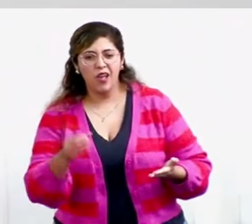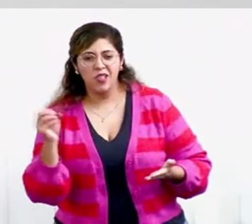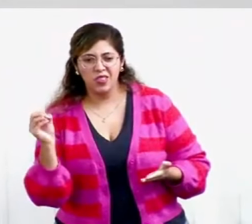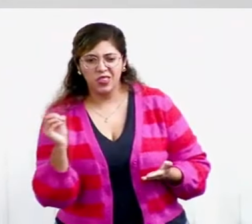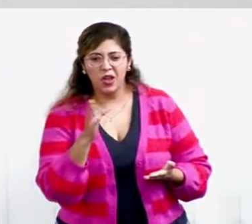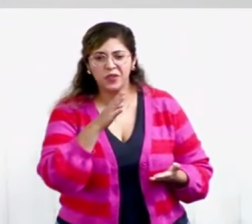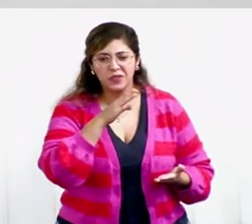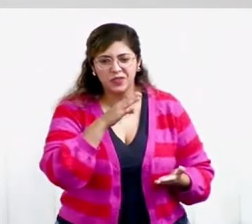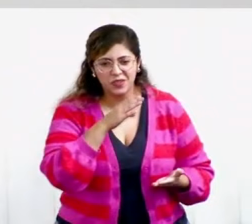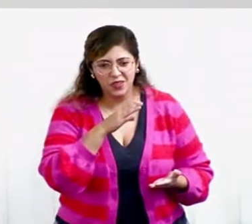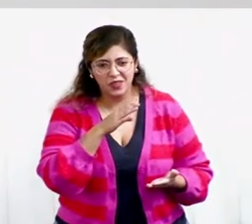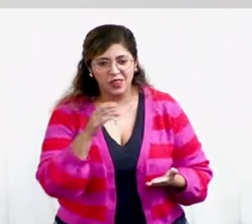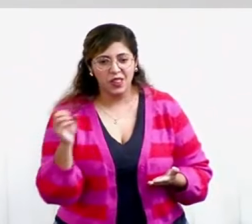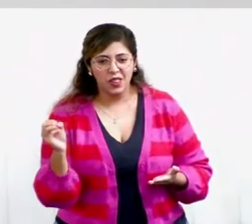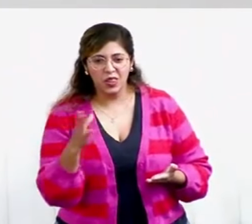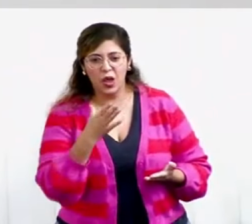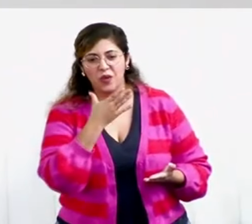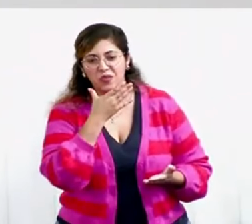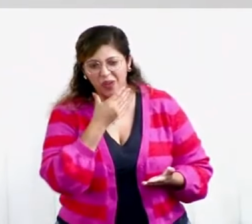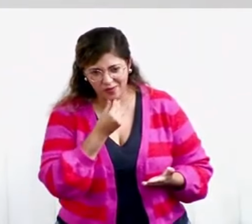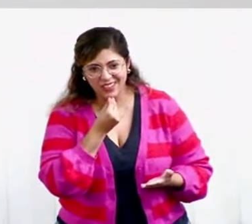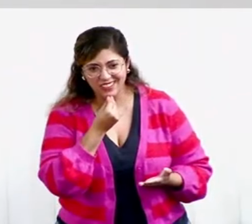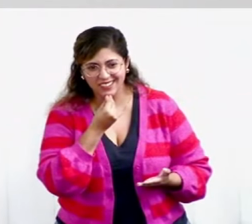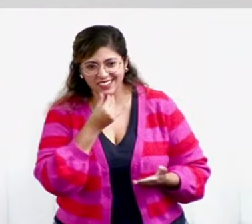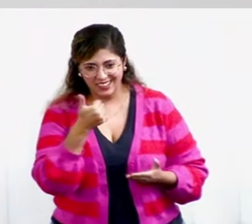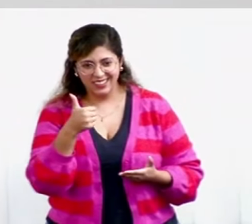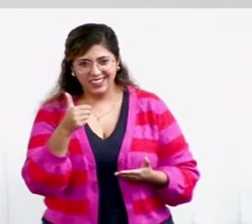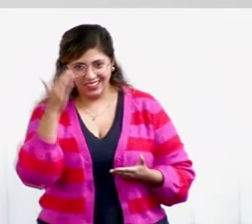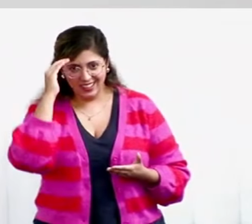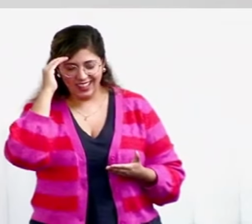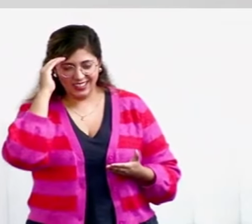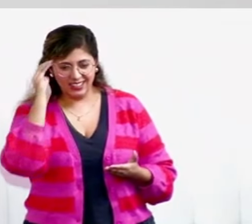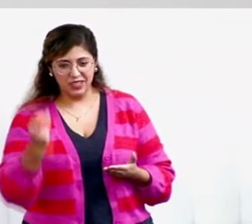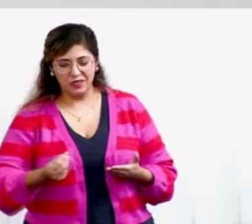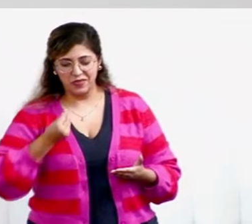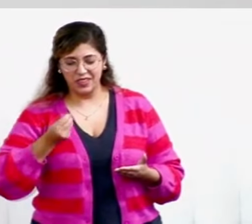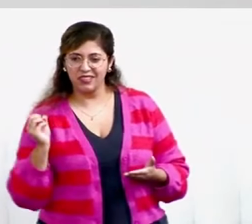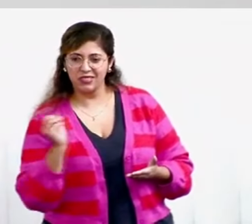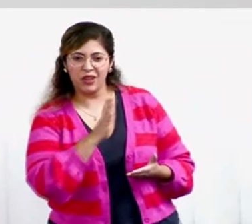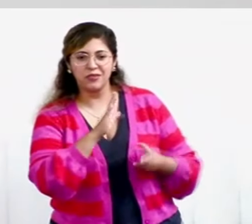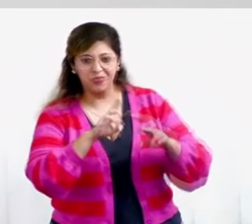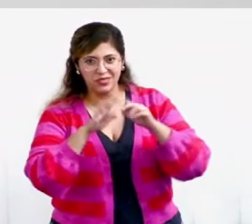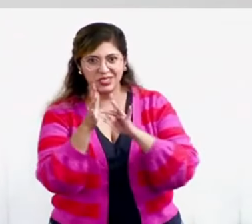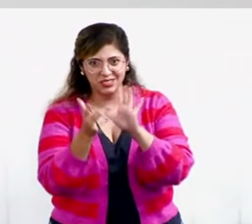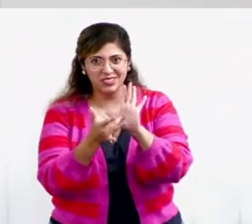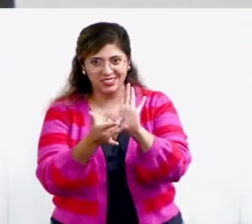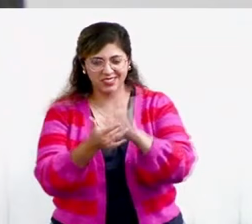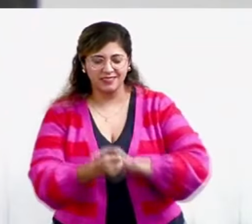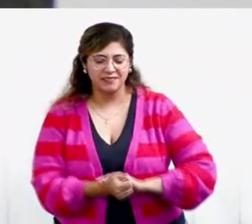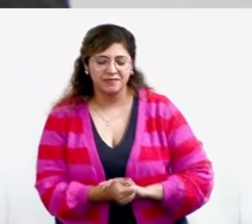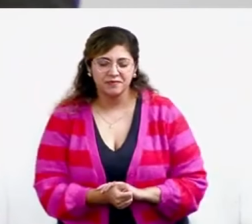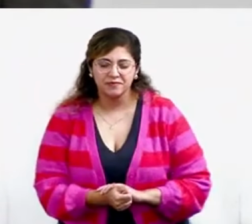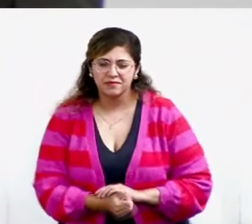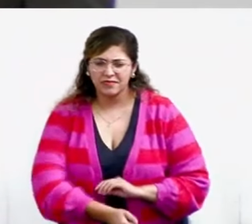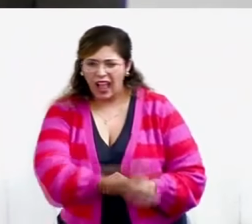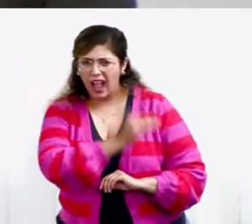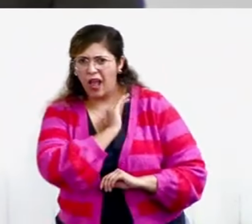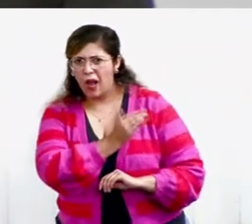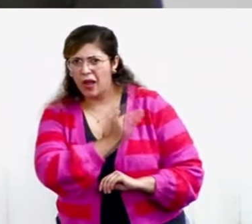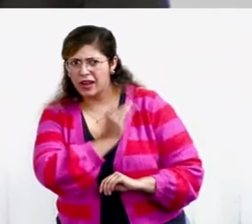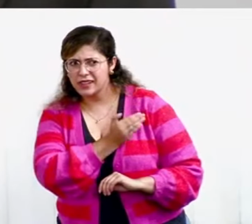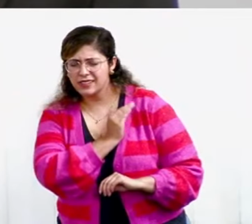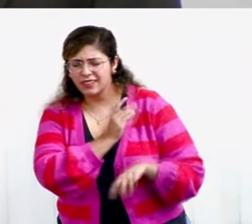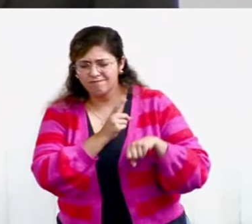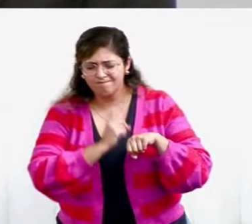momento, e o contraste dos versos 20 a 24. O coração endurecido. E por que o coração endurecido do velho